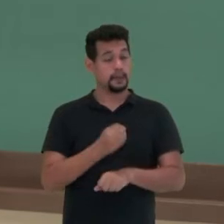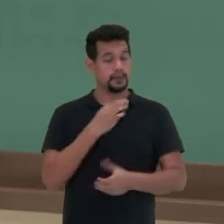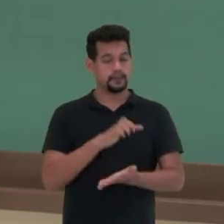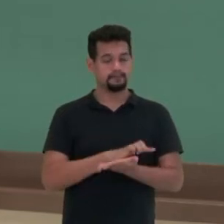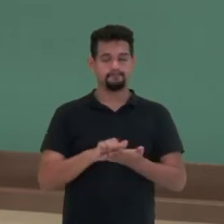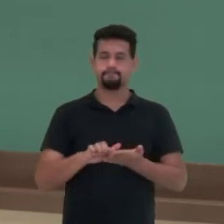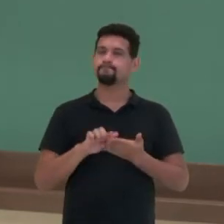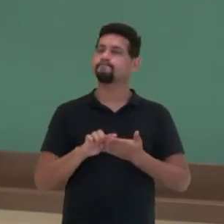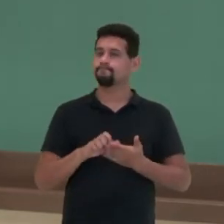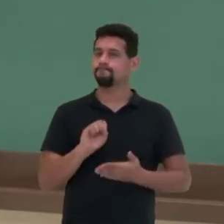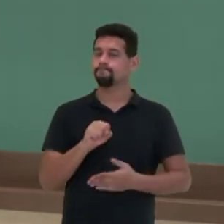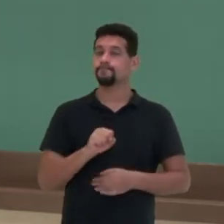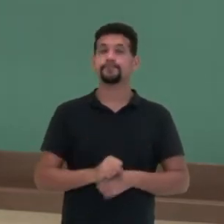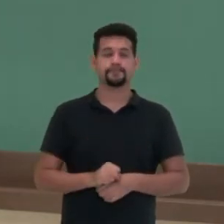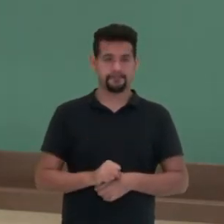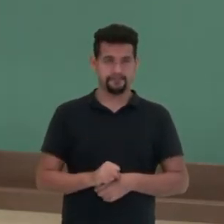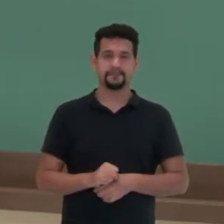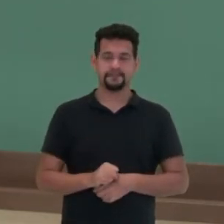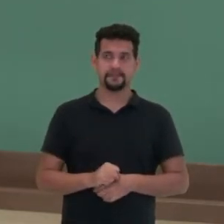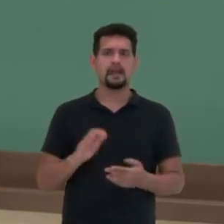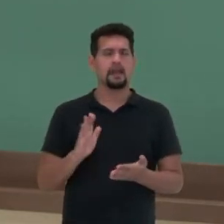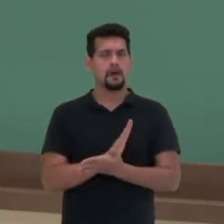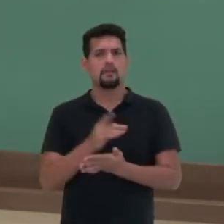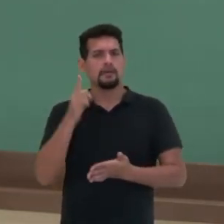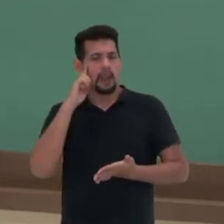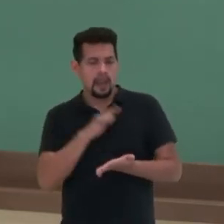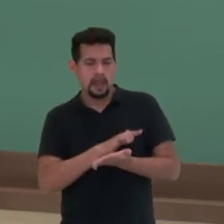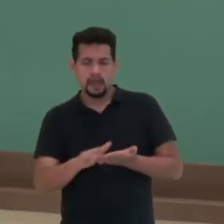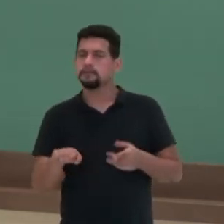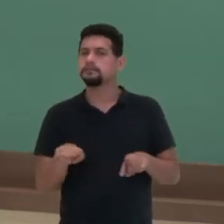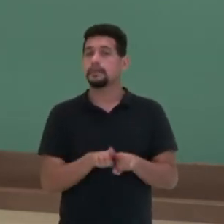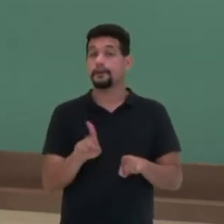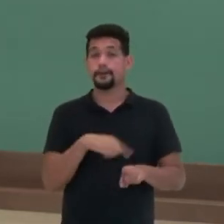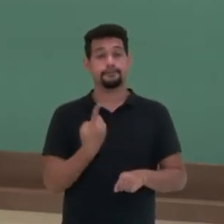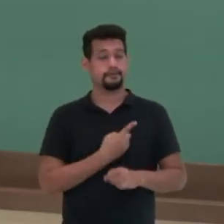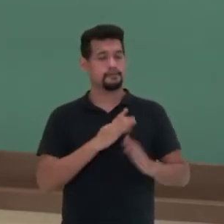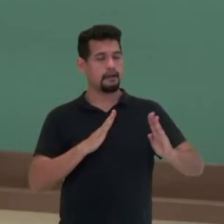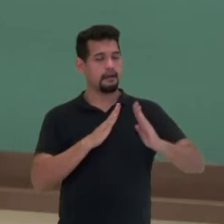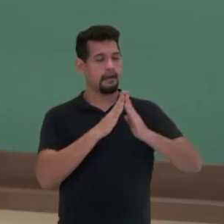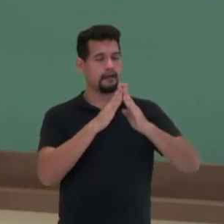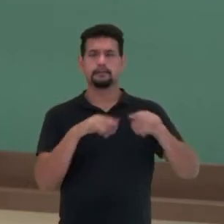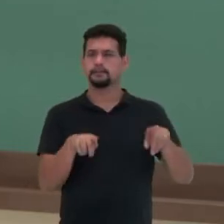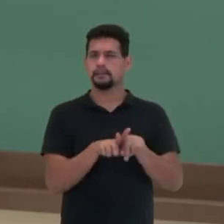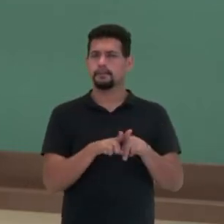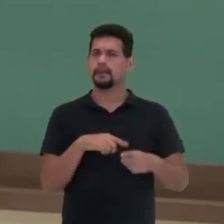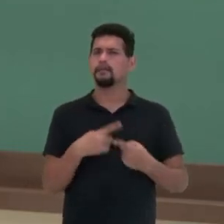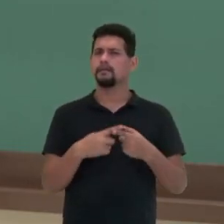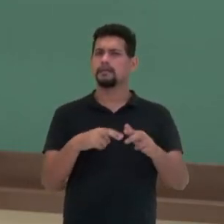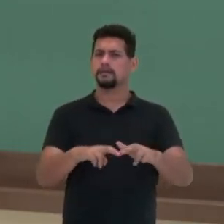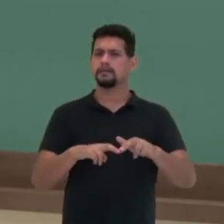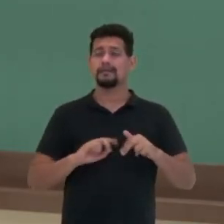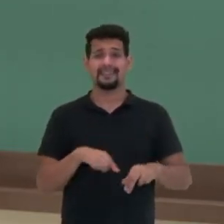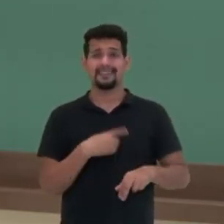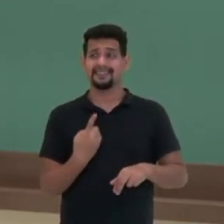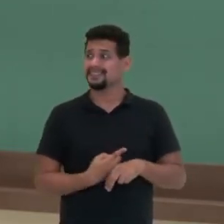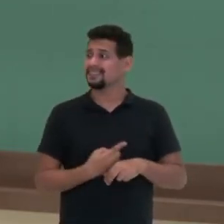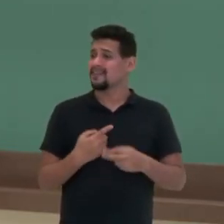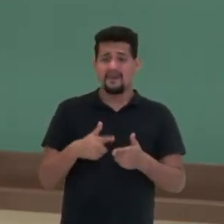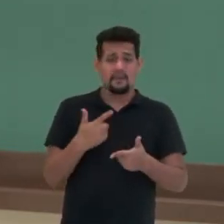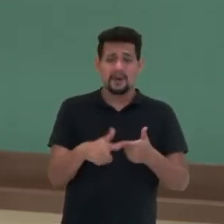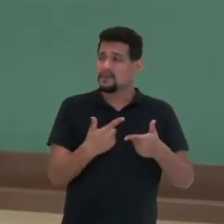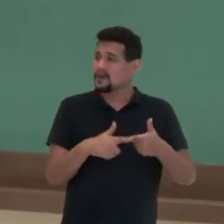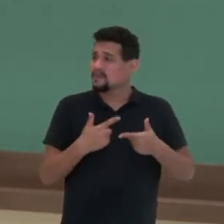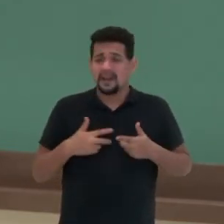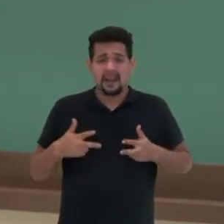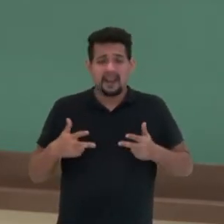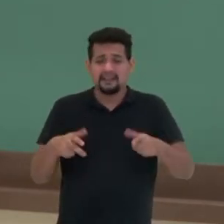higiene pessoal, né? Uma rotina de limpeza também na nossa casa, né? Porque a gente fica expostos a vários